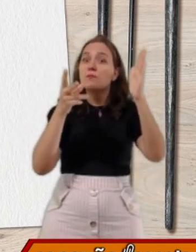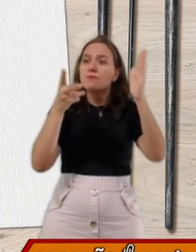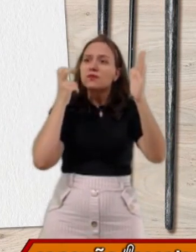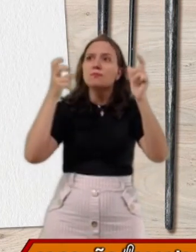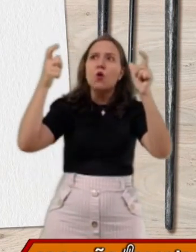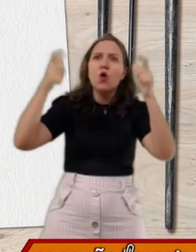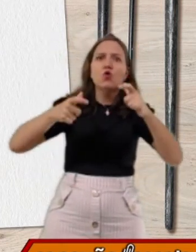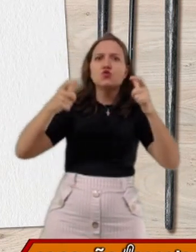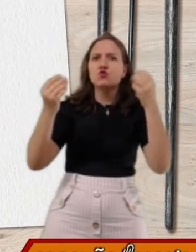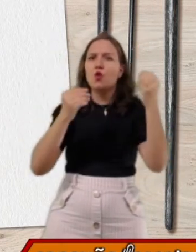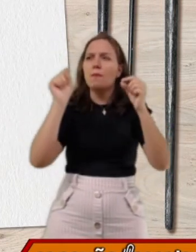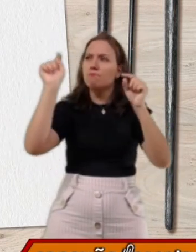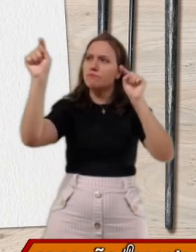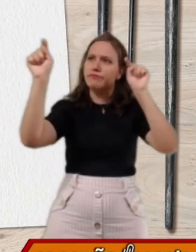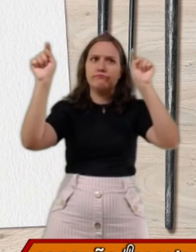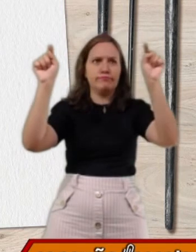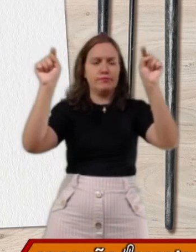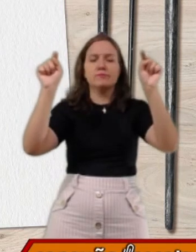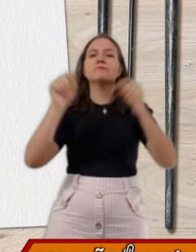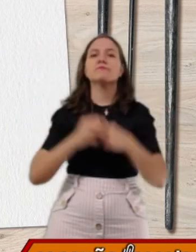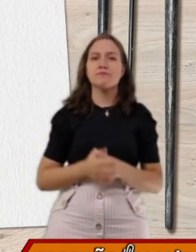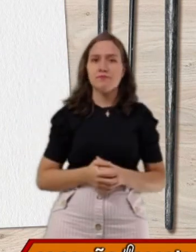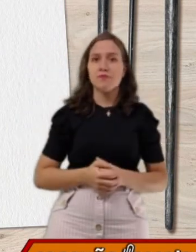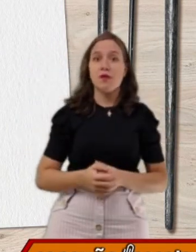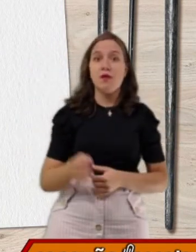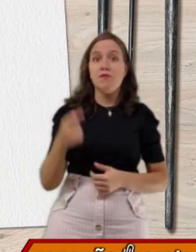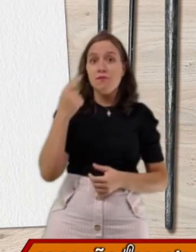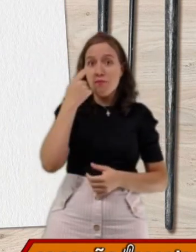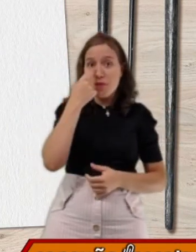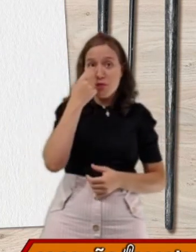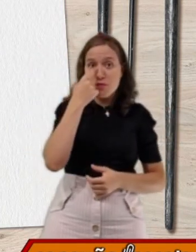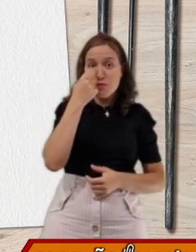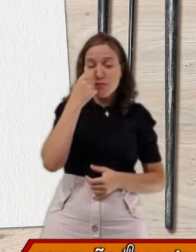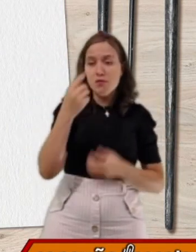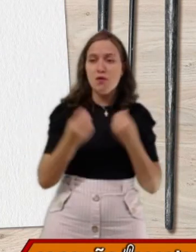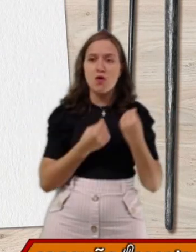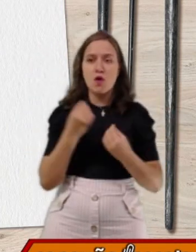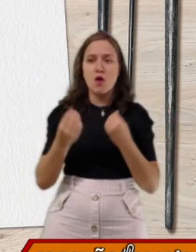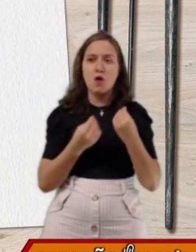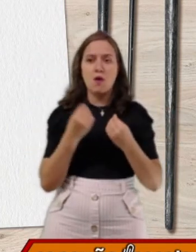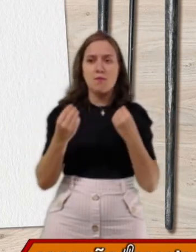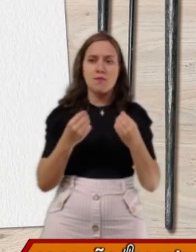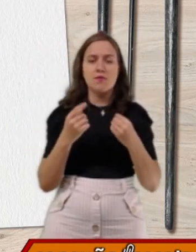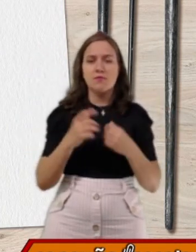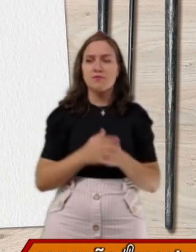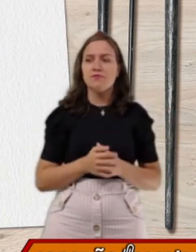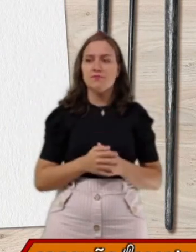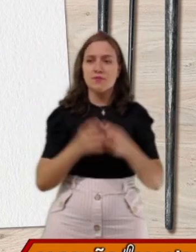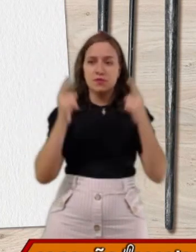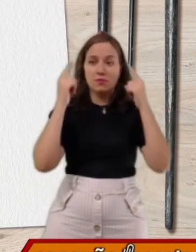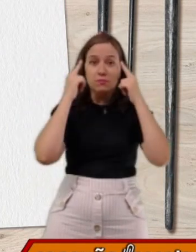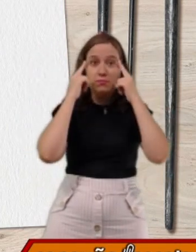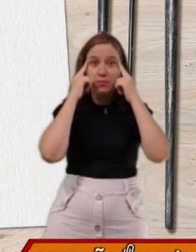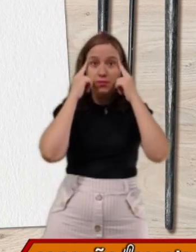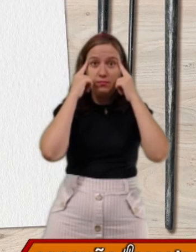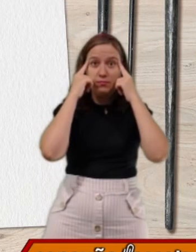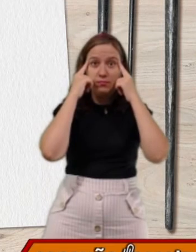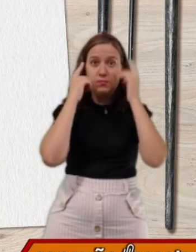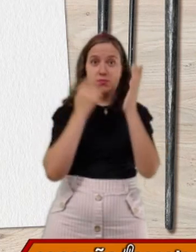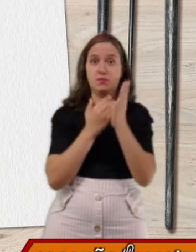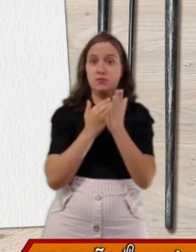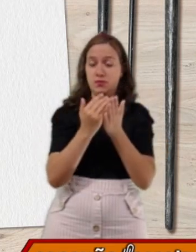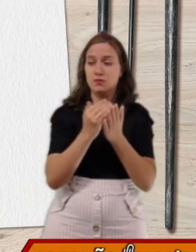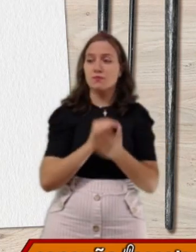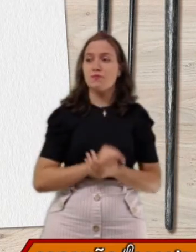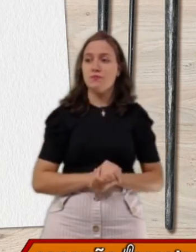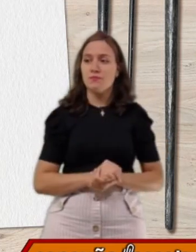chegou aqui espaço da pálpebra gente a pálpebra é um cobertorzinho dos olhos Tá bom vamos lá vamos correr fiz minha sobrancelha